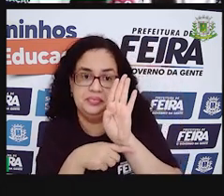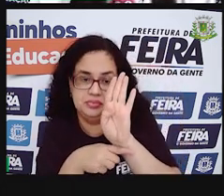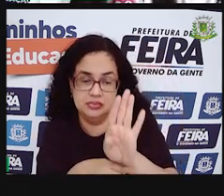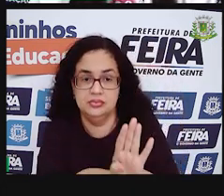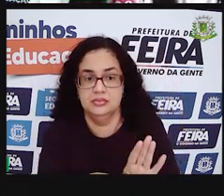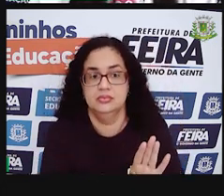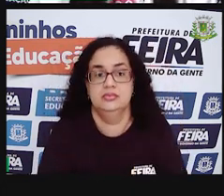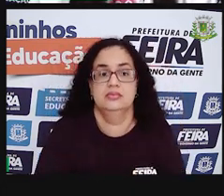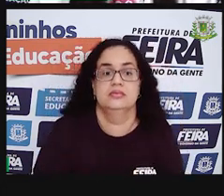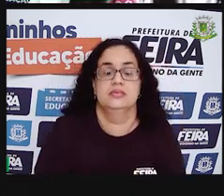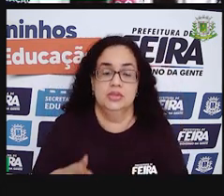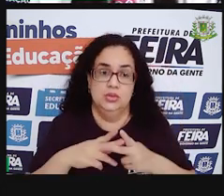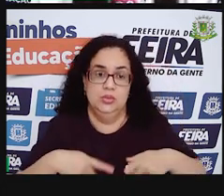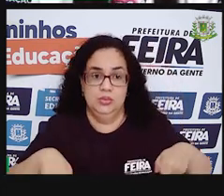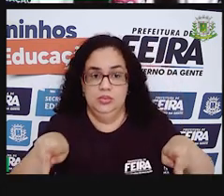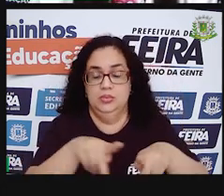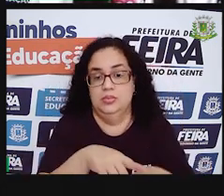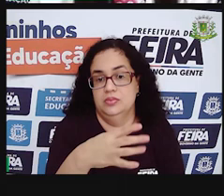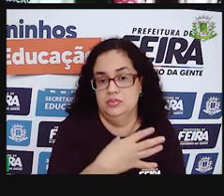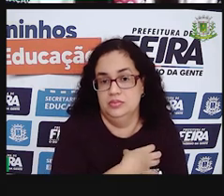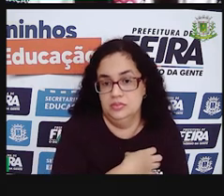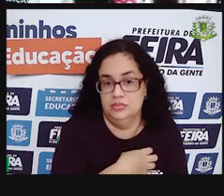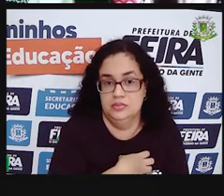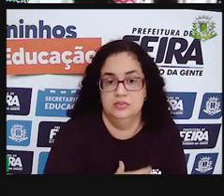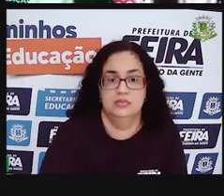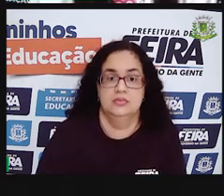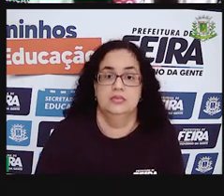ajudou a formar o povo baiano.